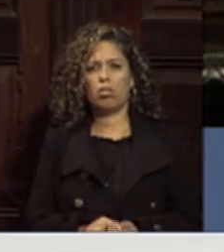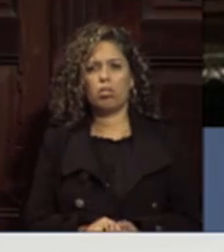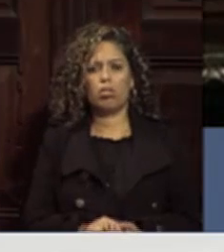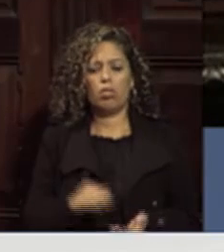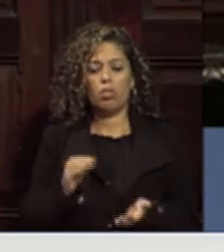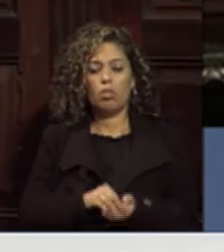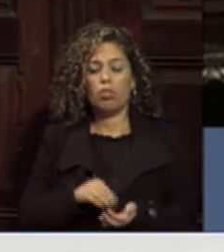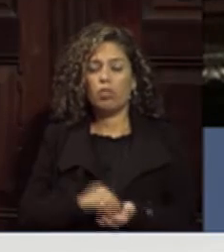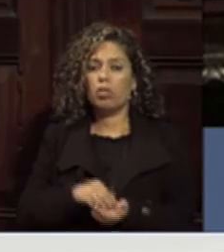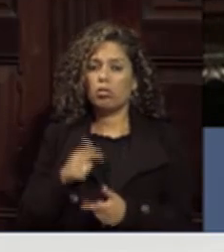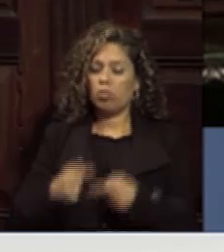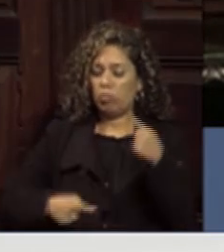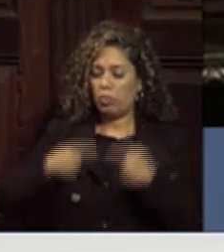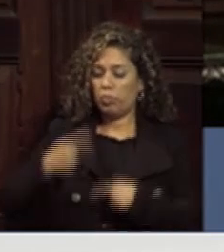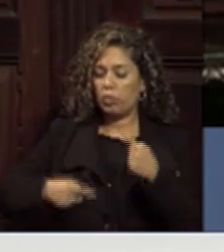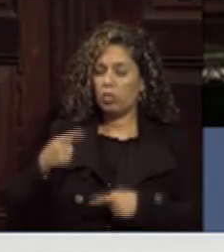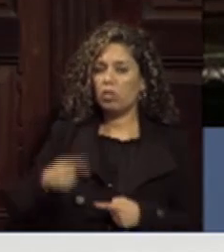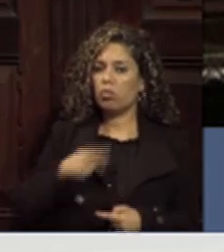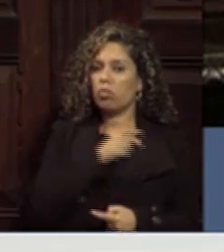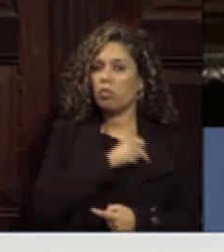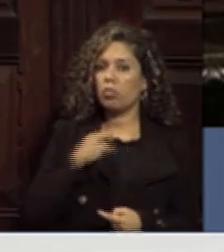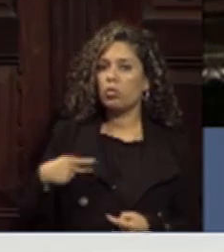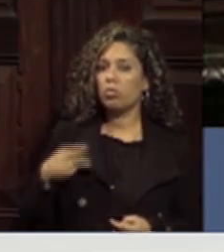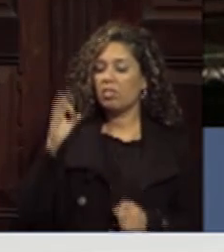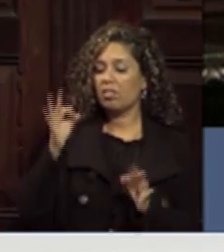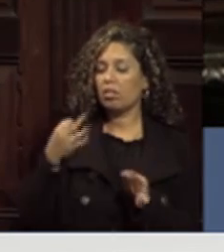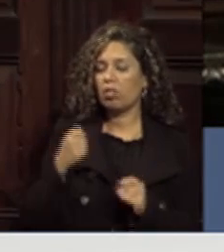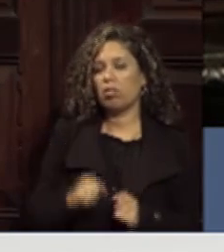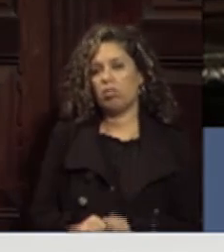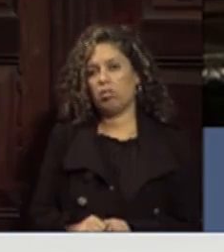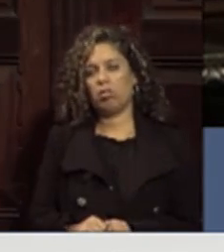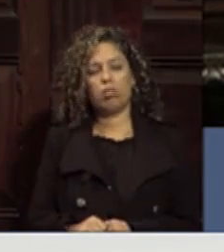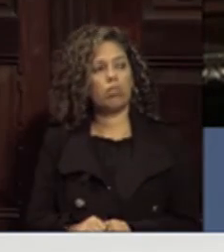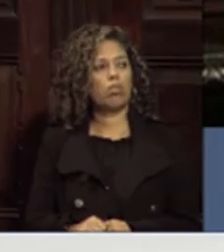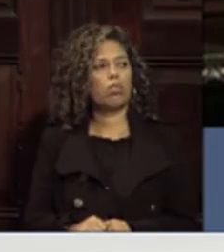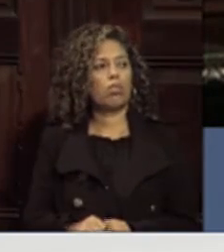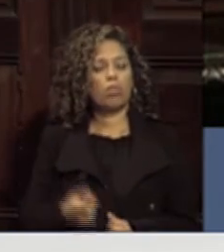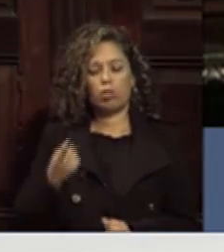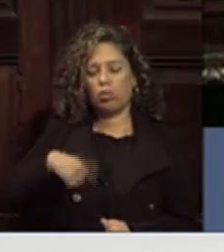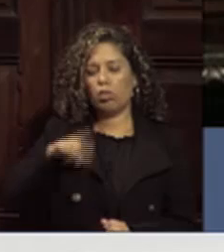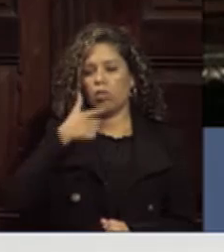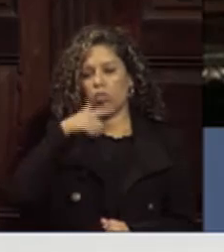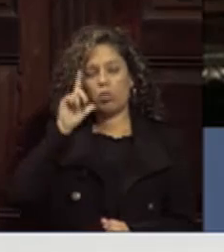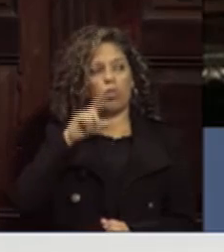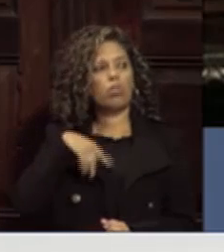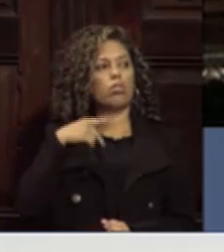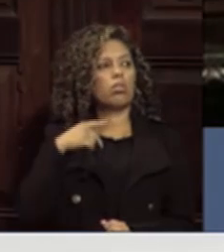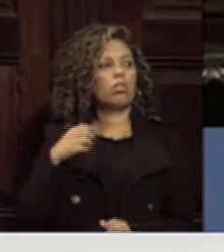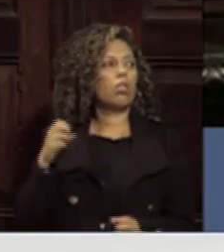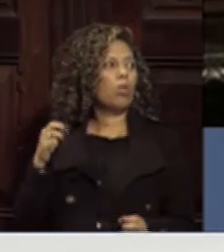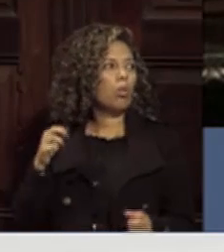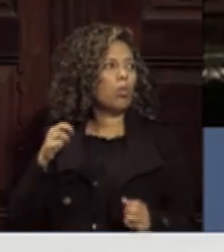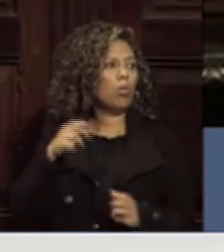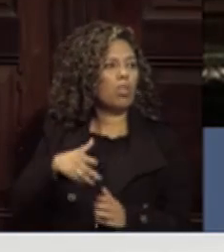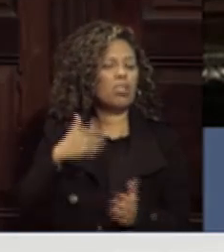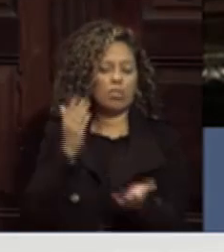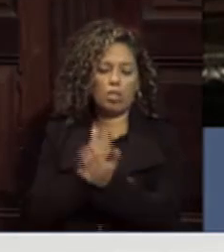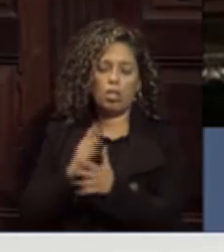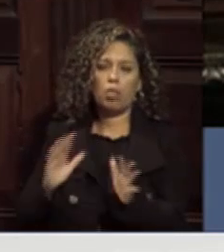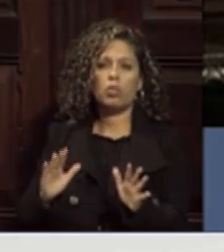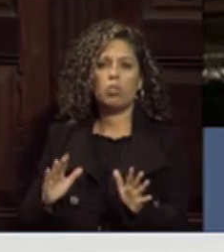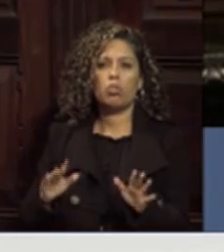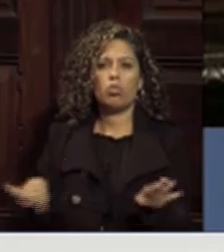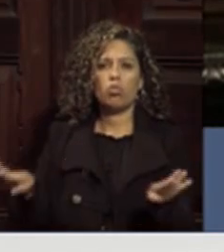o que acontece no Rio de Janeiro. Então, nós ontem quase que demos um basta nessa questão das escolas